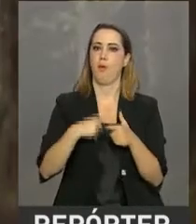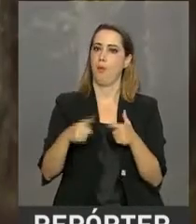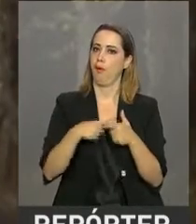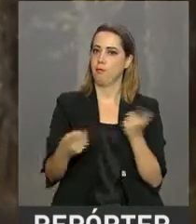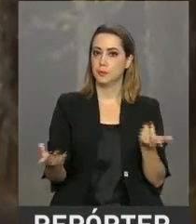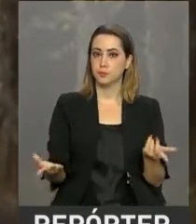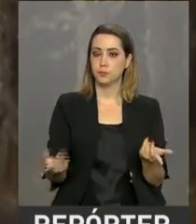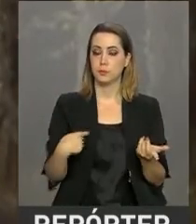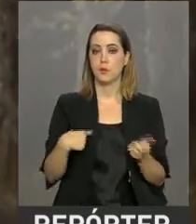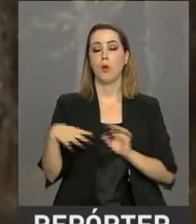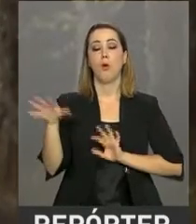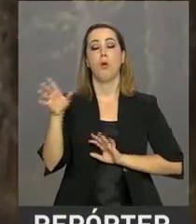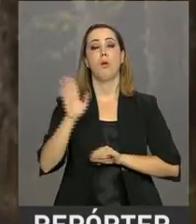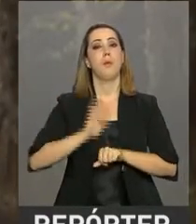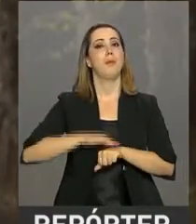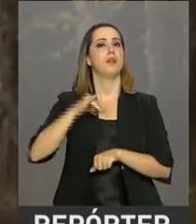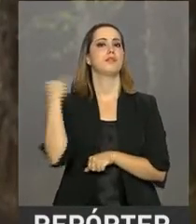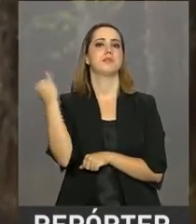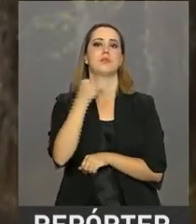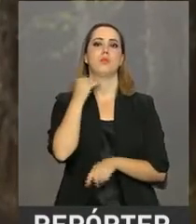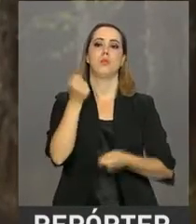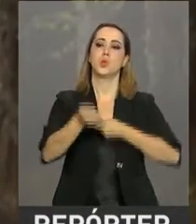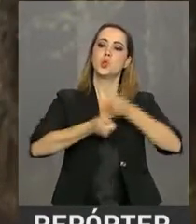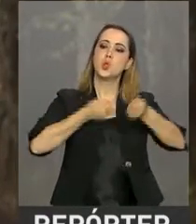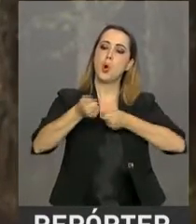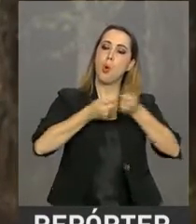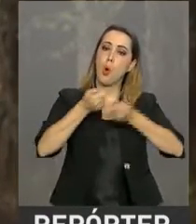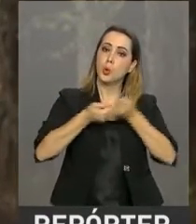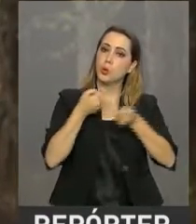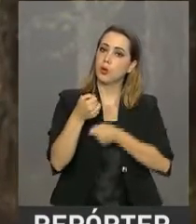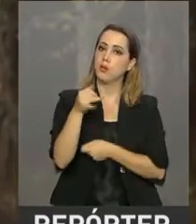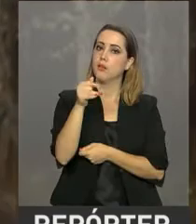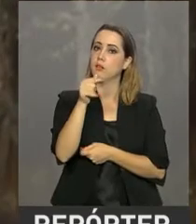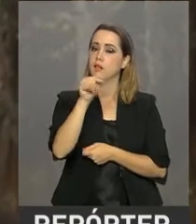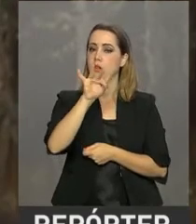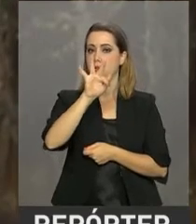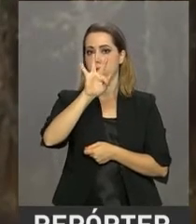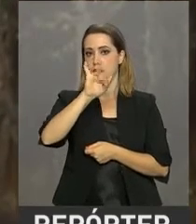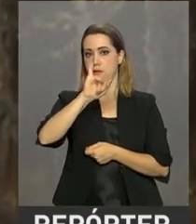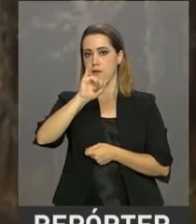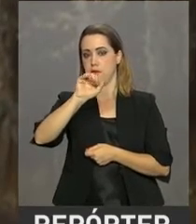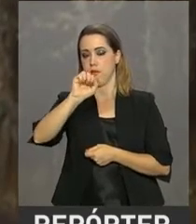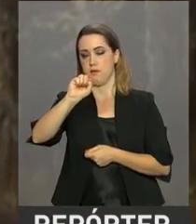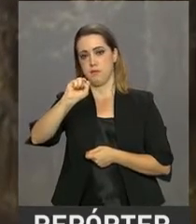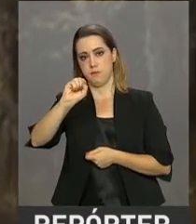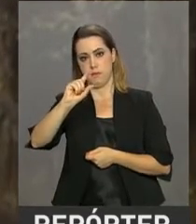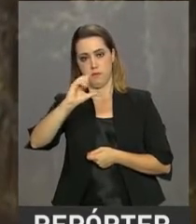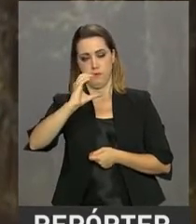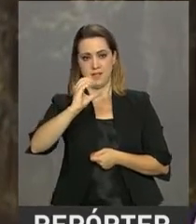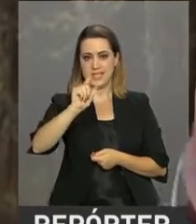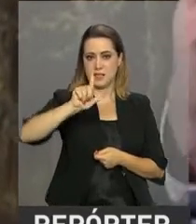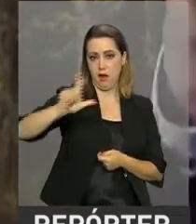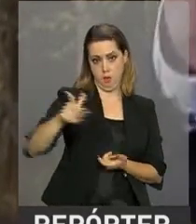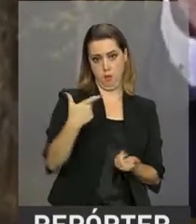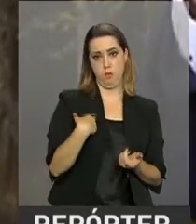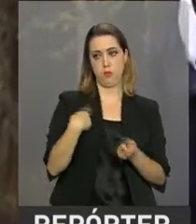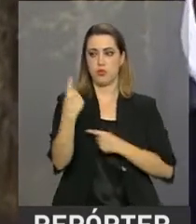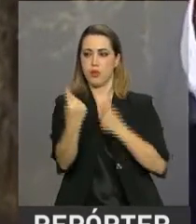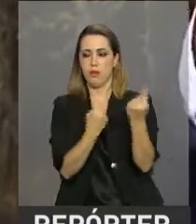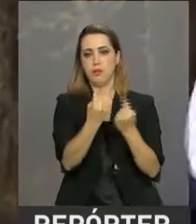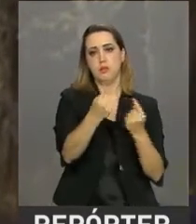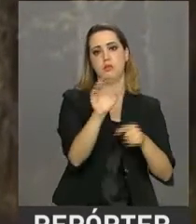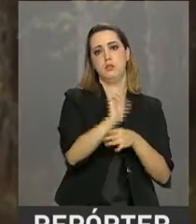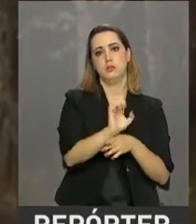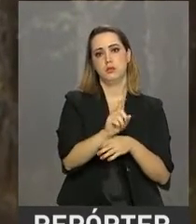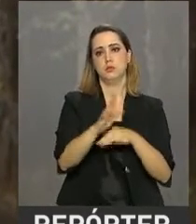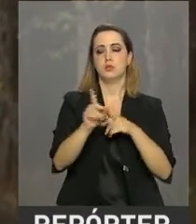mais importante é o ajuste fiscal dos estados. É aquilo que diminui as despesas dos estados, permitindo que eles,